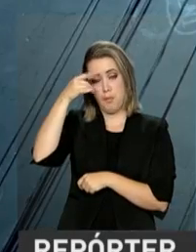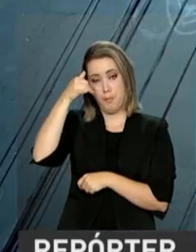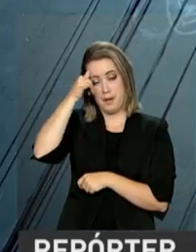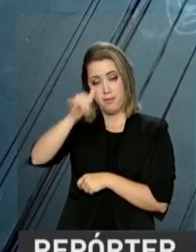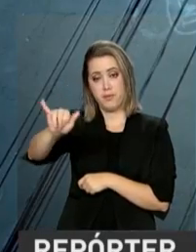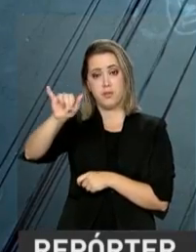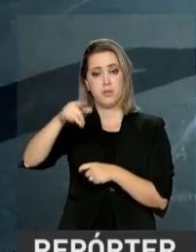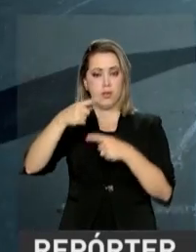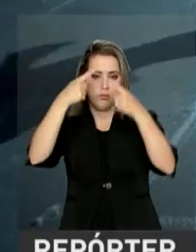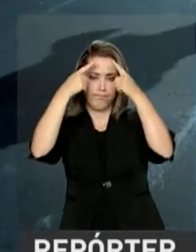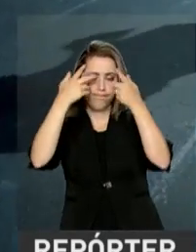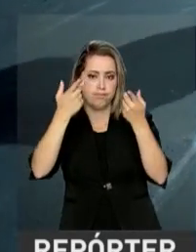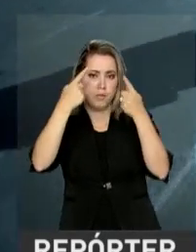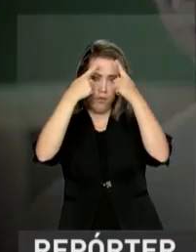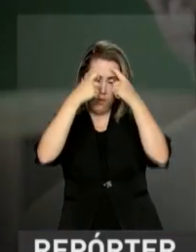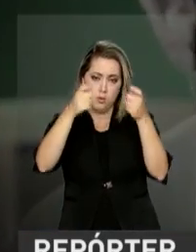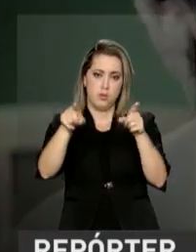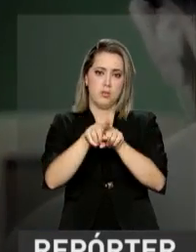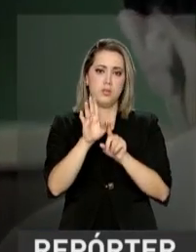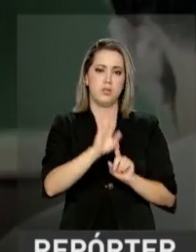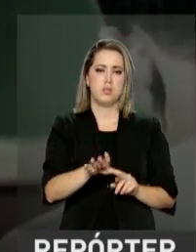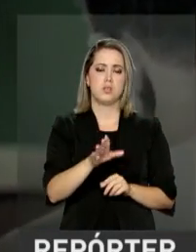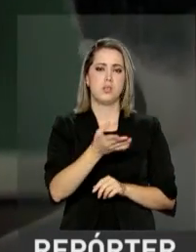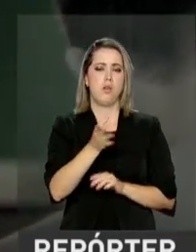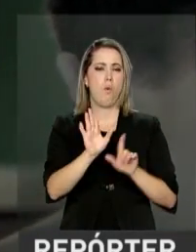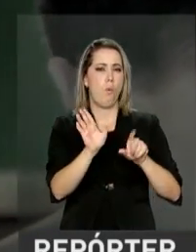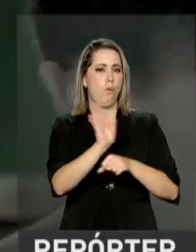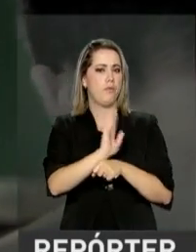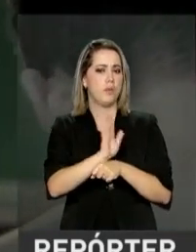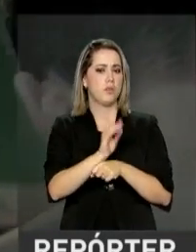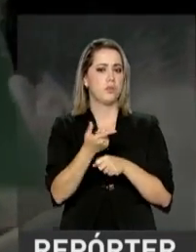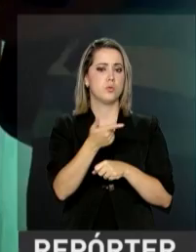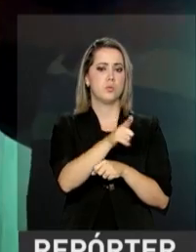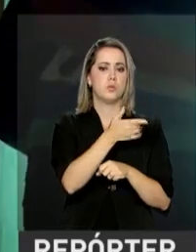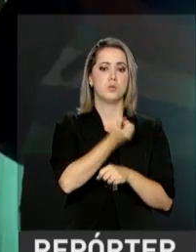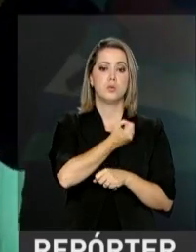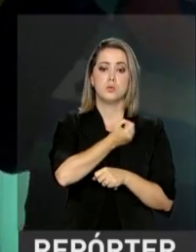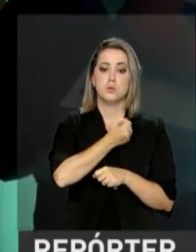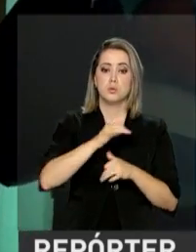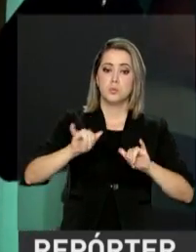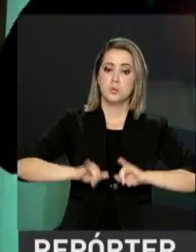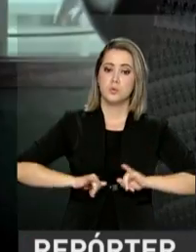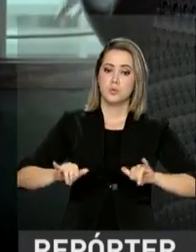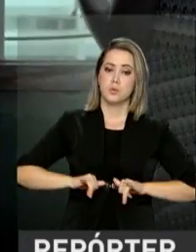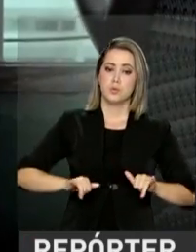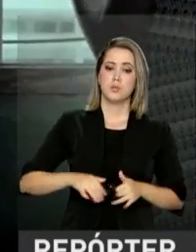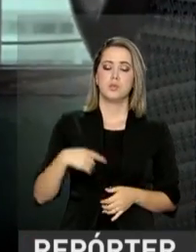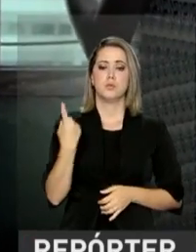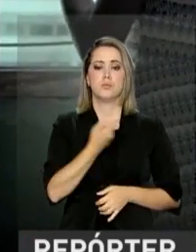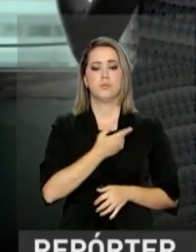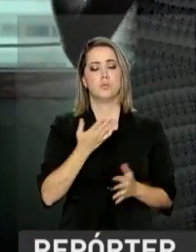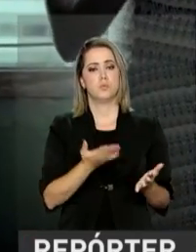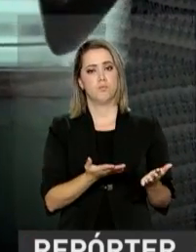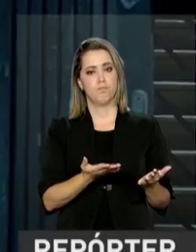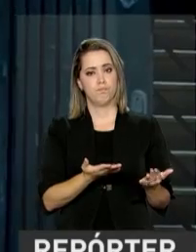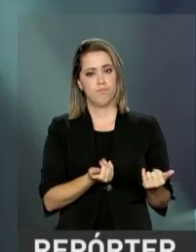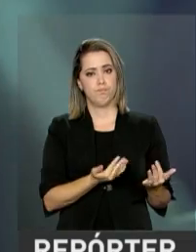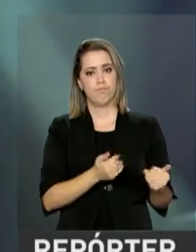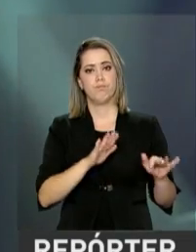menores vídeos que trazem outros números preocupantes da violência sofrida Pelas nossas crianças e nossos